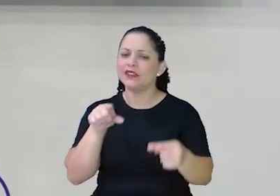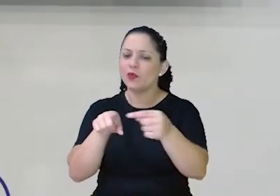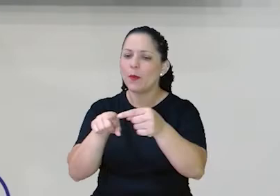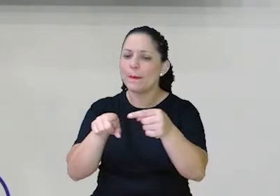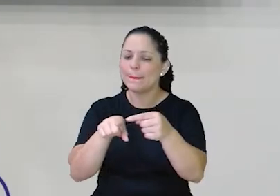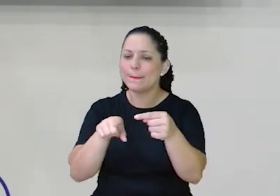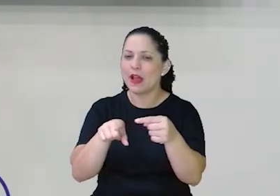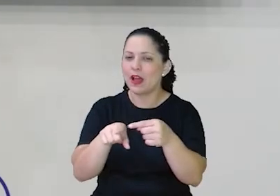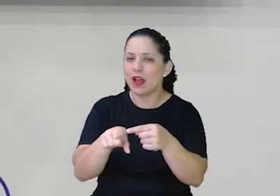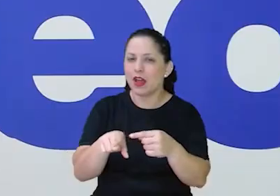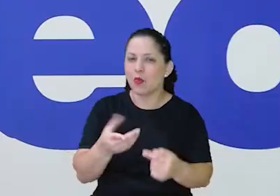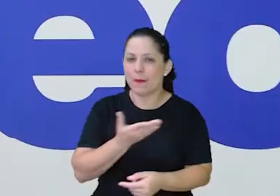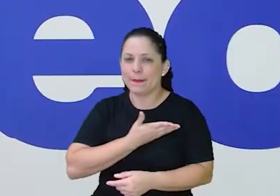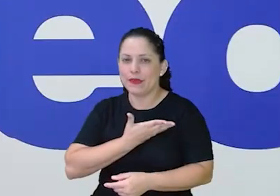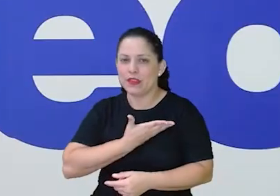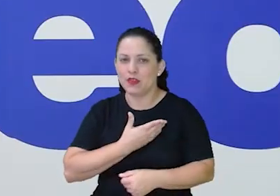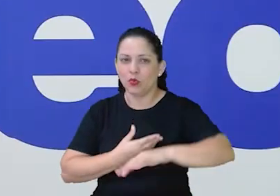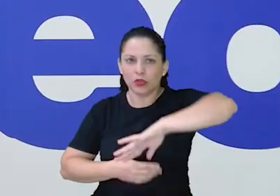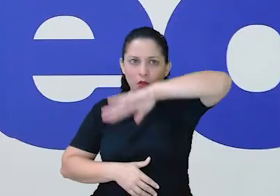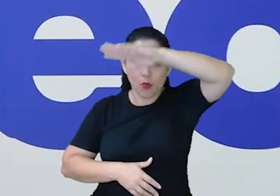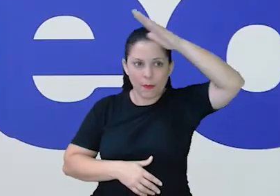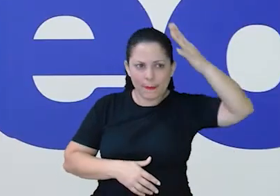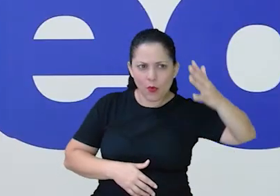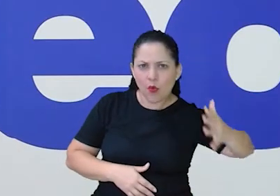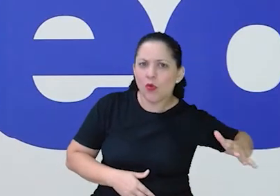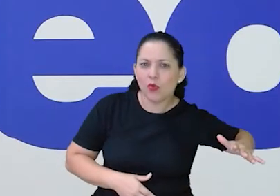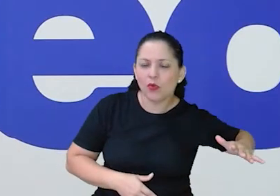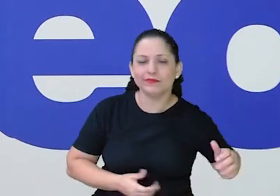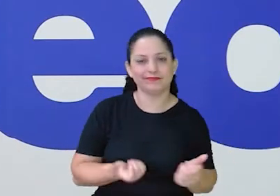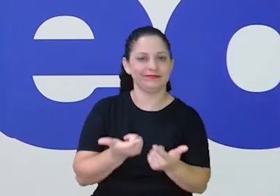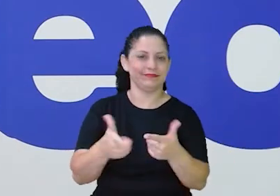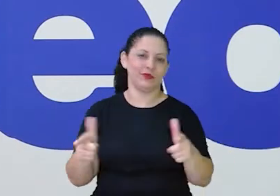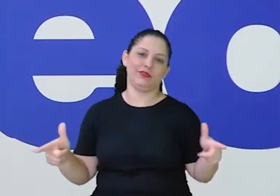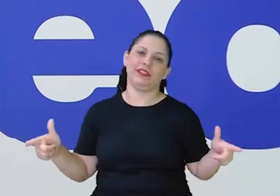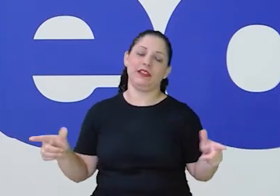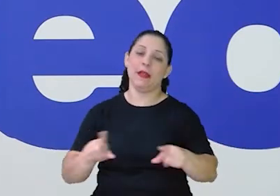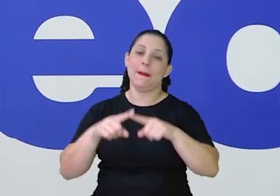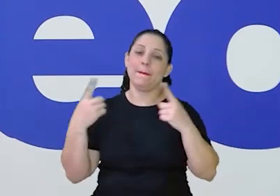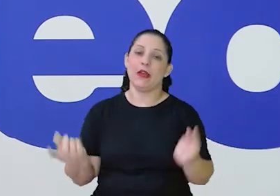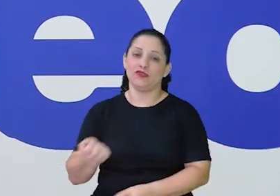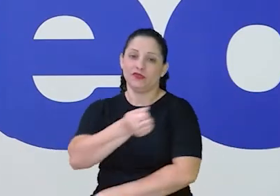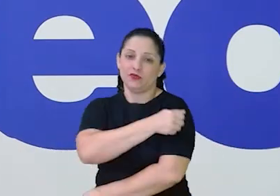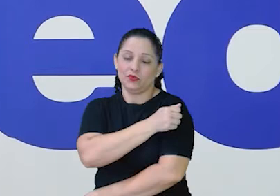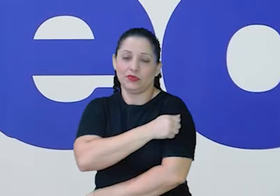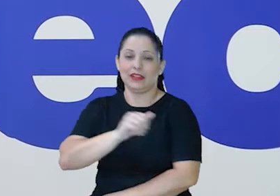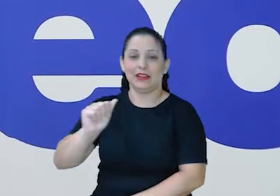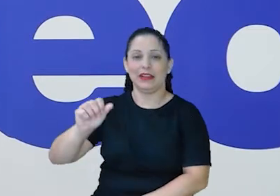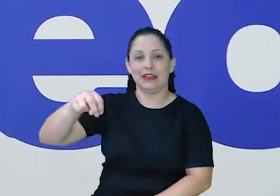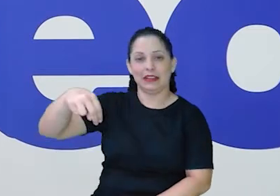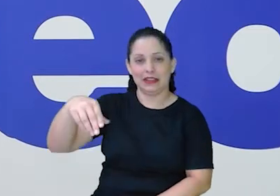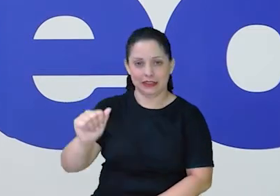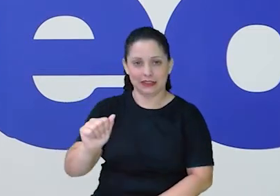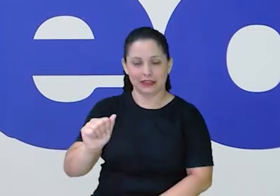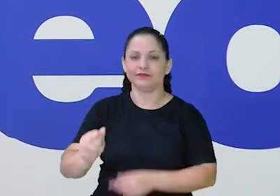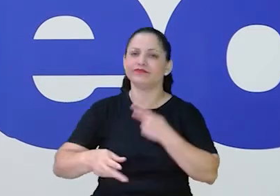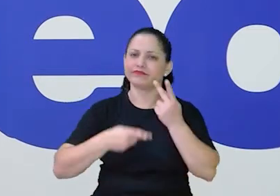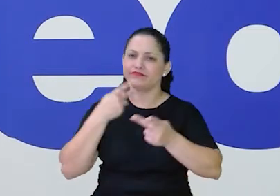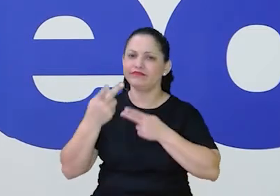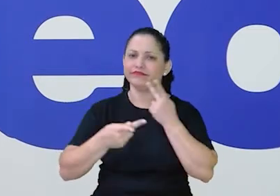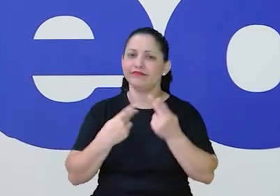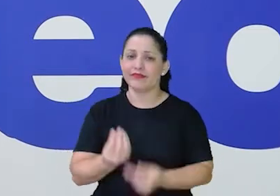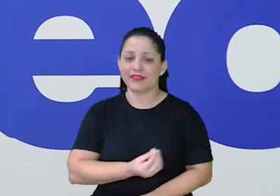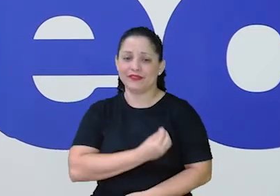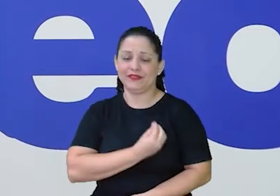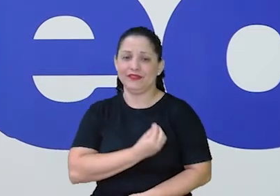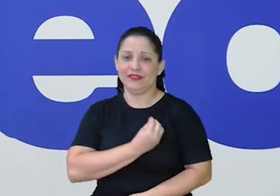mora por lá? Não, eu não tenho ninguém. Mas aqui, veja bem, a Ana me falou que ela mora no bairro da